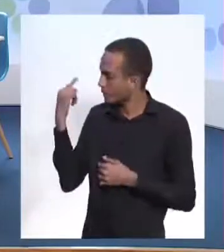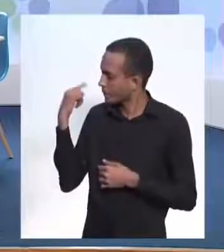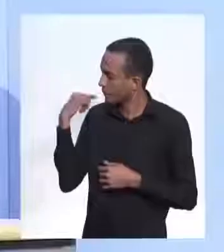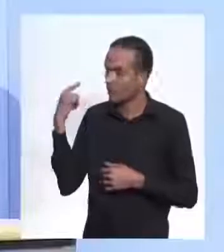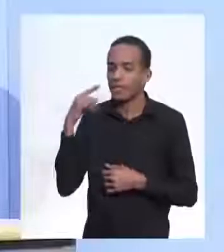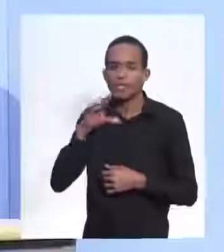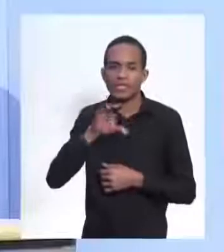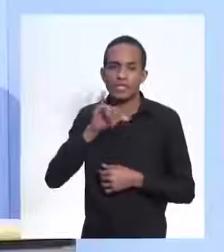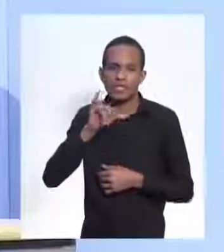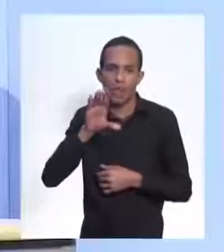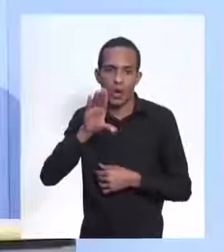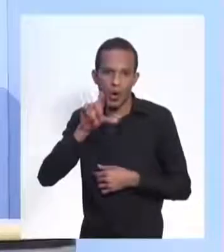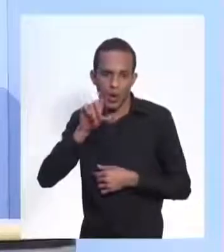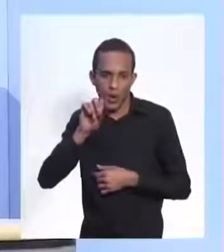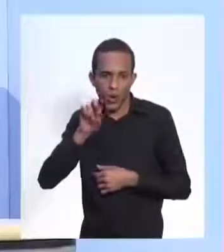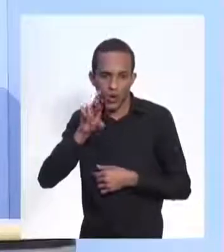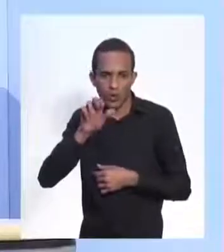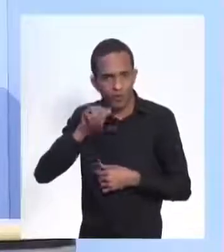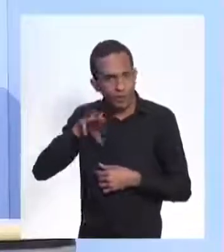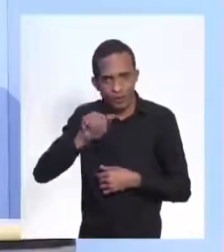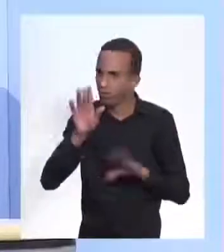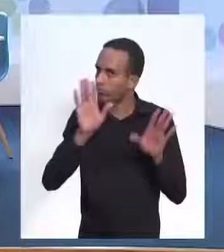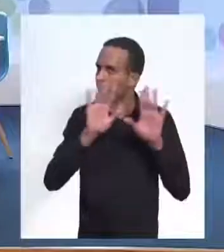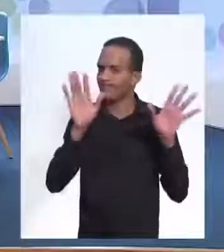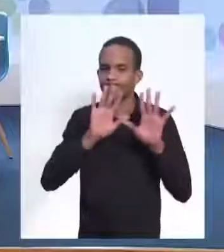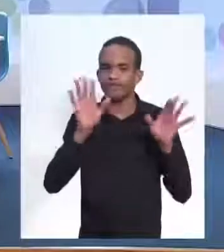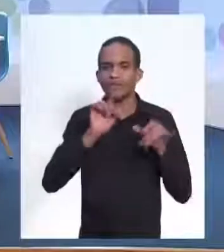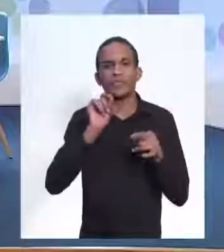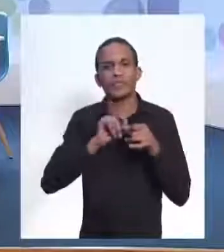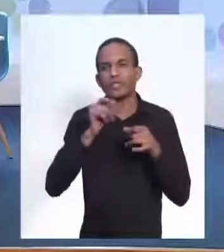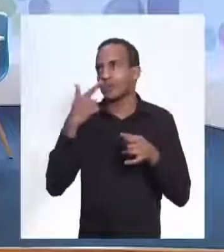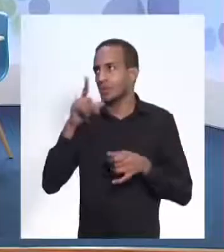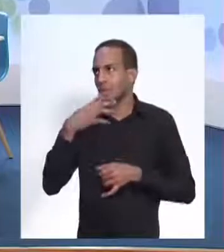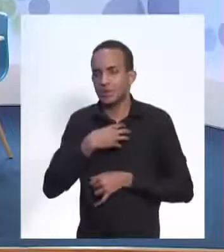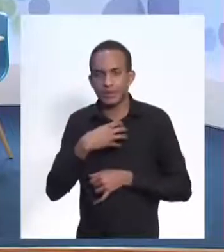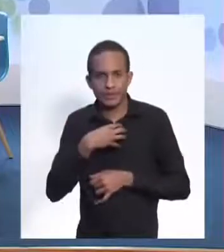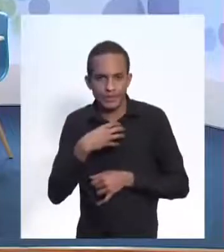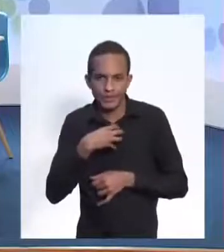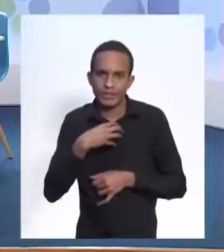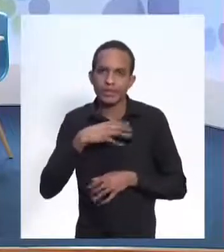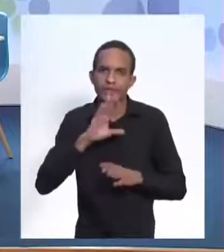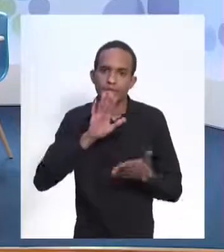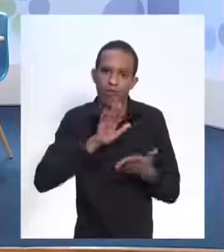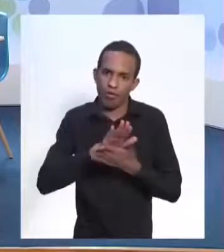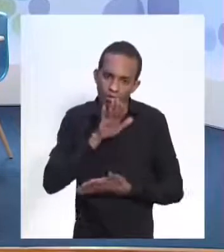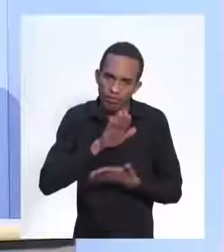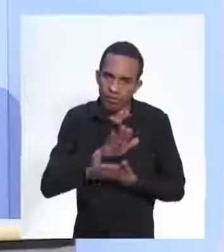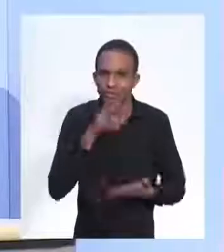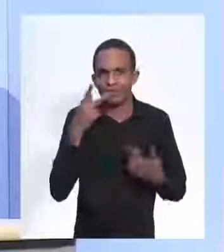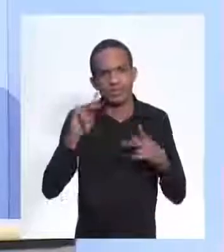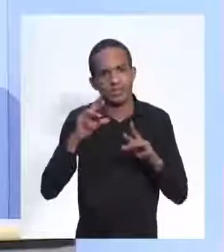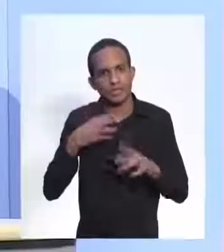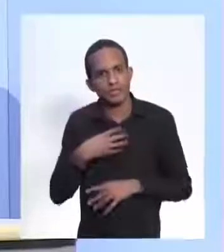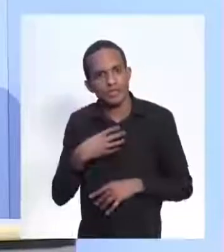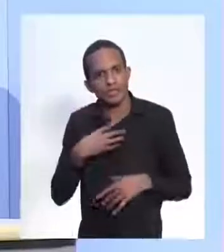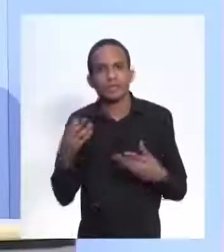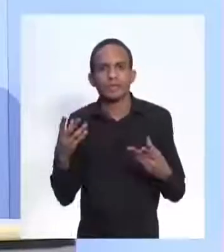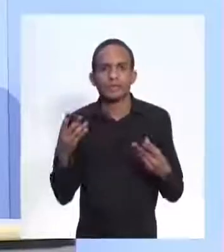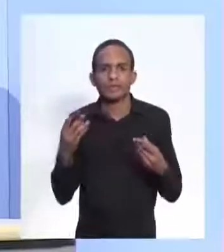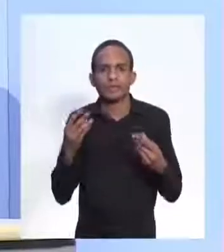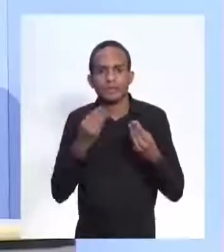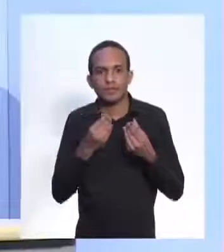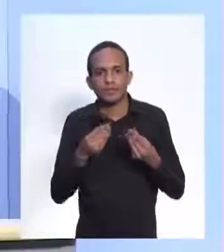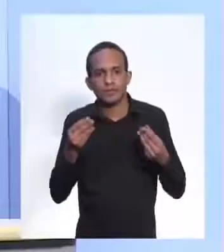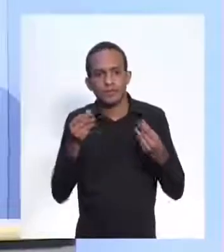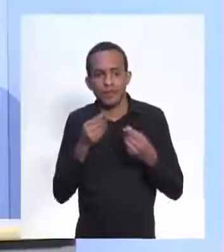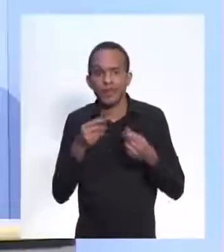um ciclorama, tá, gente? Isso aqui, na verdade, ele é um banner, né? Ele é feito de uma outra forma, ele já é impresso dessa forma, enfim, né? Em uma